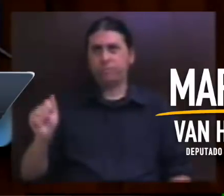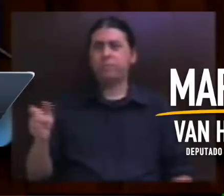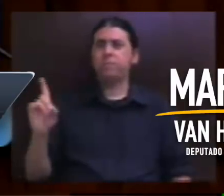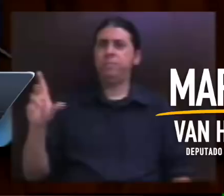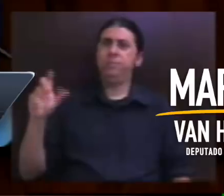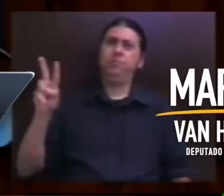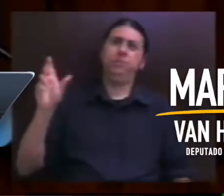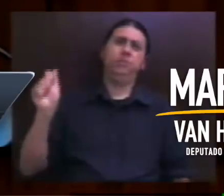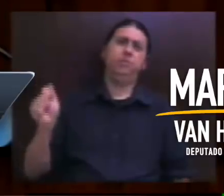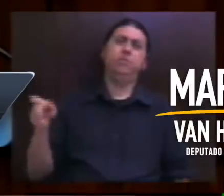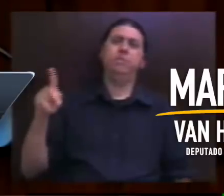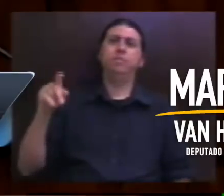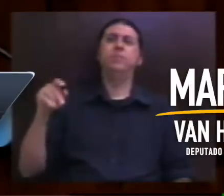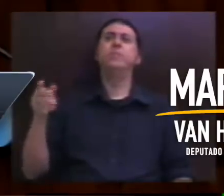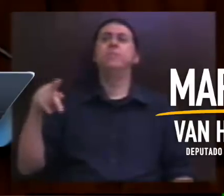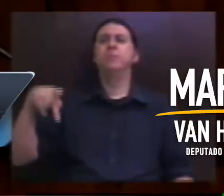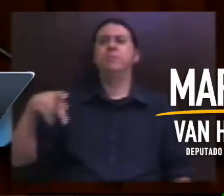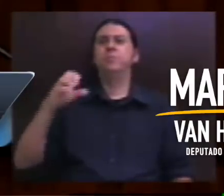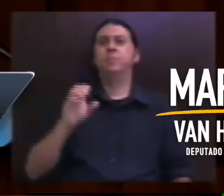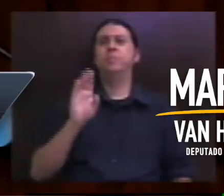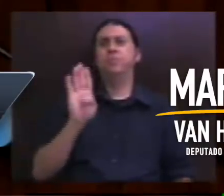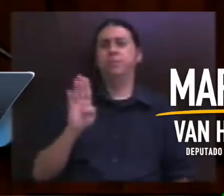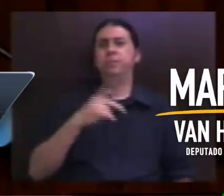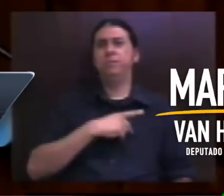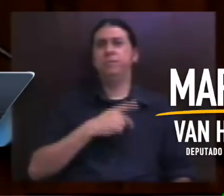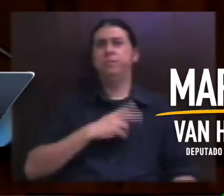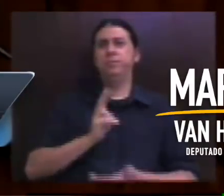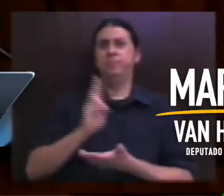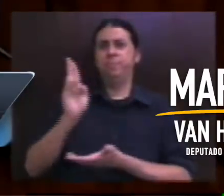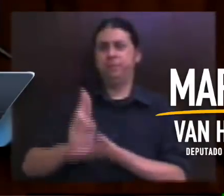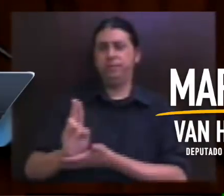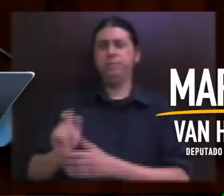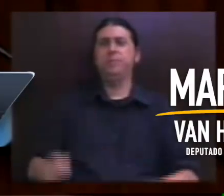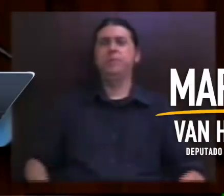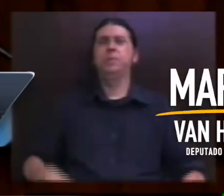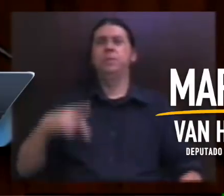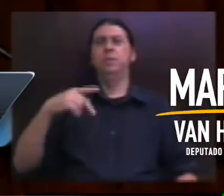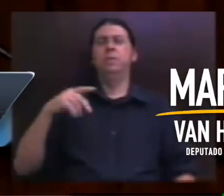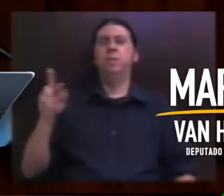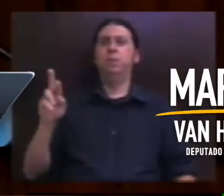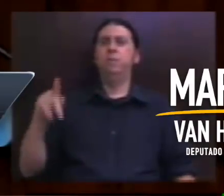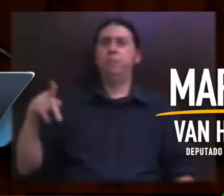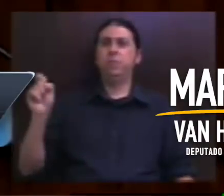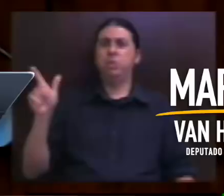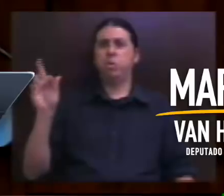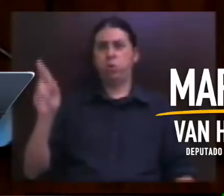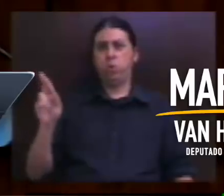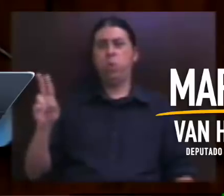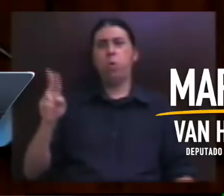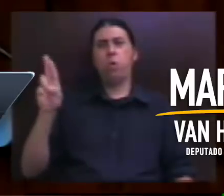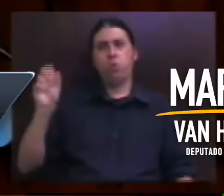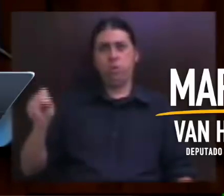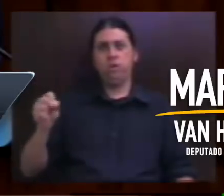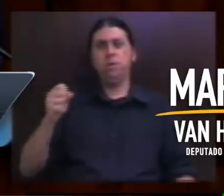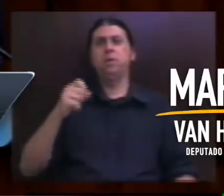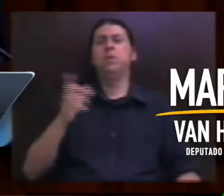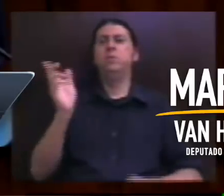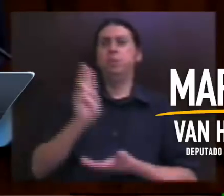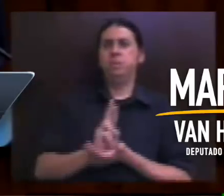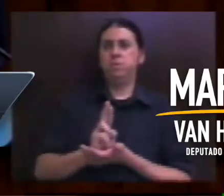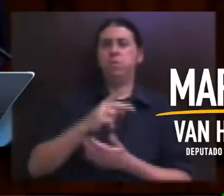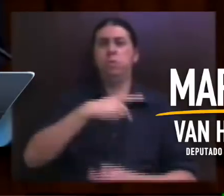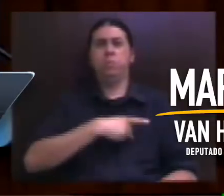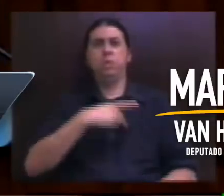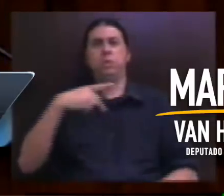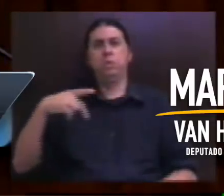do PCdoB, representando a sua bancada. Deputado Pedro Ruas, do PSOL, representando a sua bancada. Deputada Stella Farias,